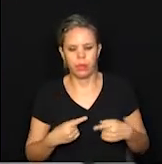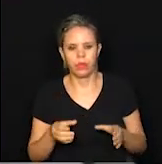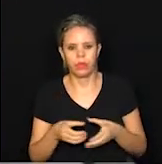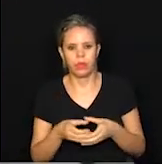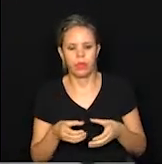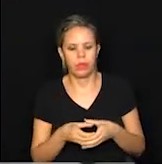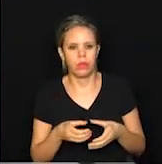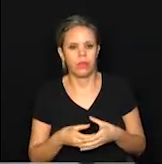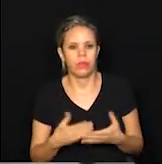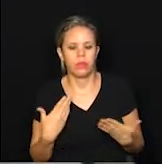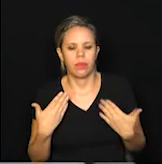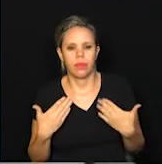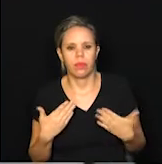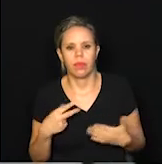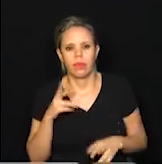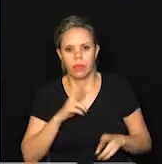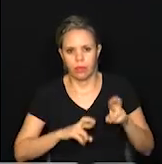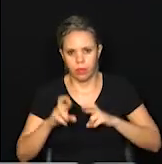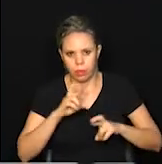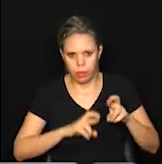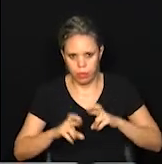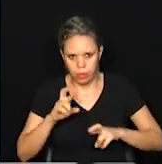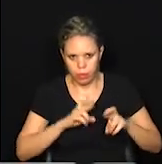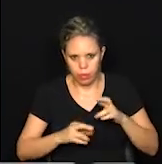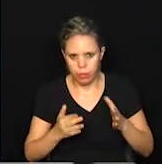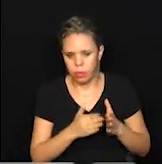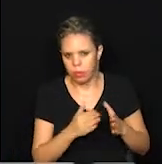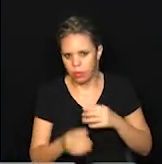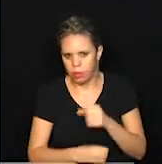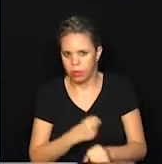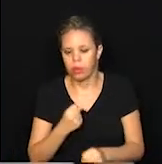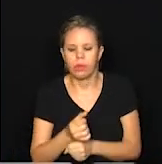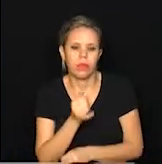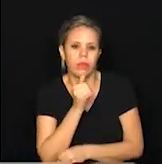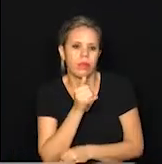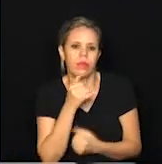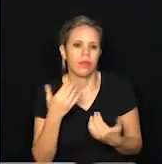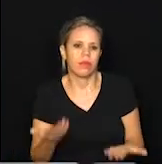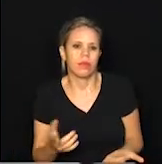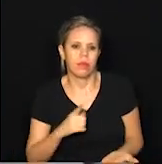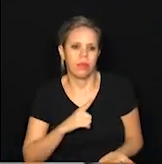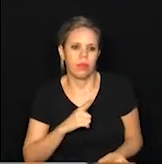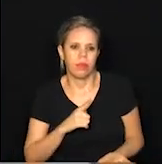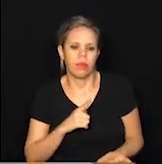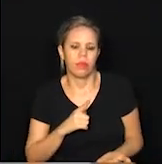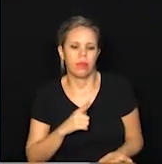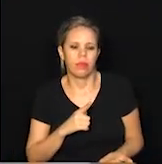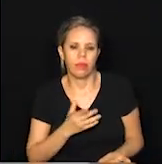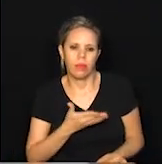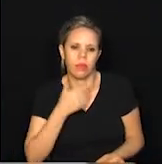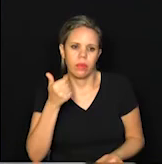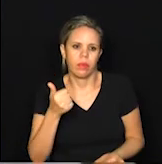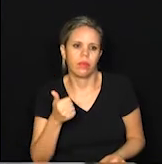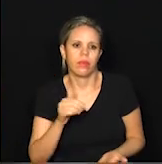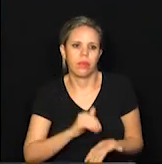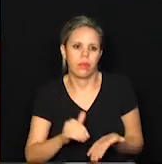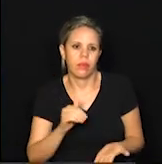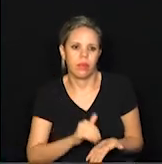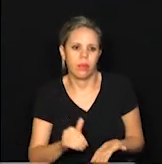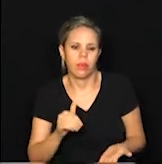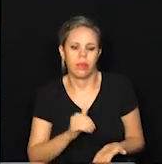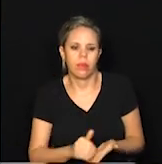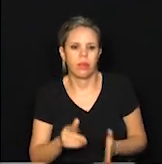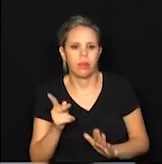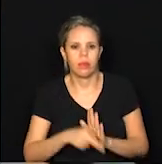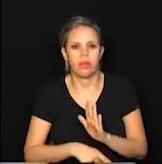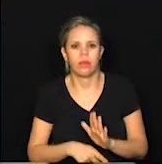comissão. Então, verificar durante esse ano, por exemplo, quando tiver mais amadurecido na secretaria o